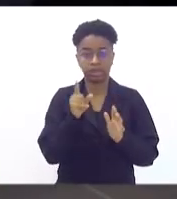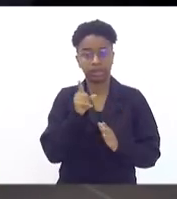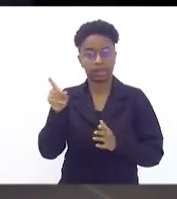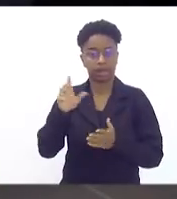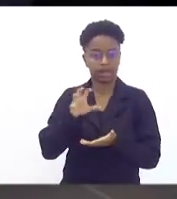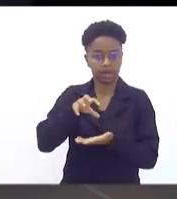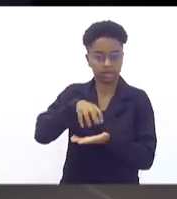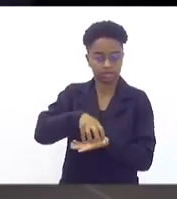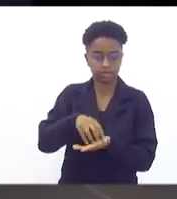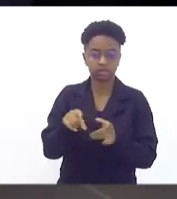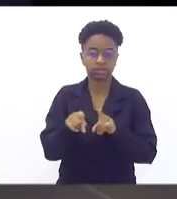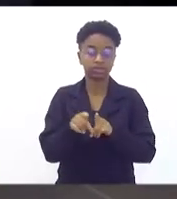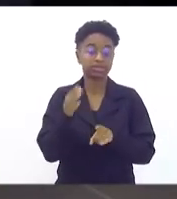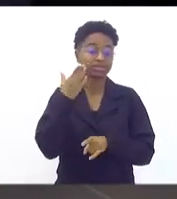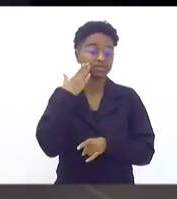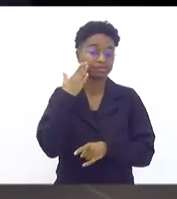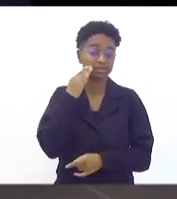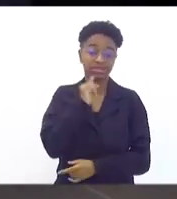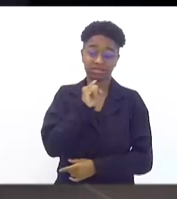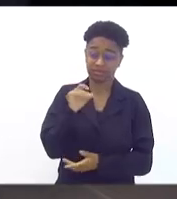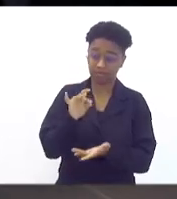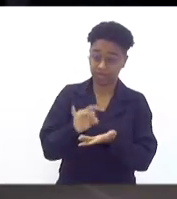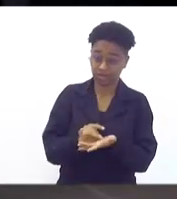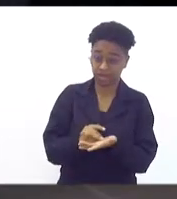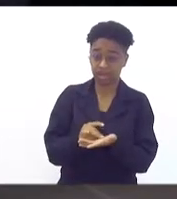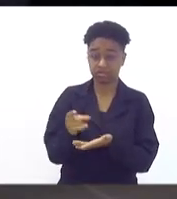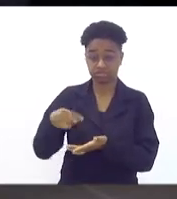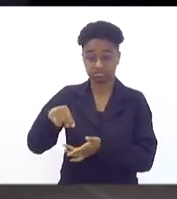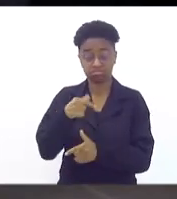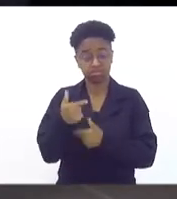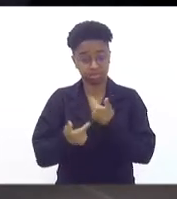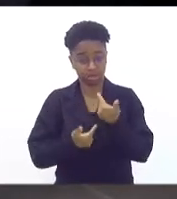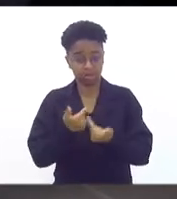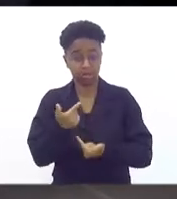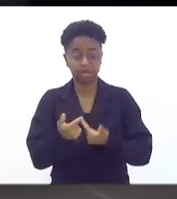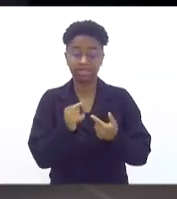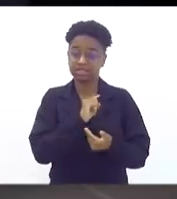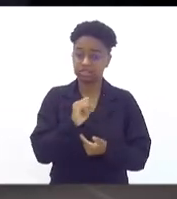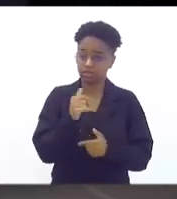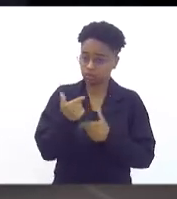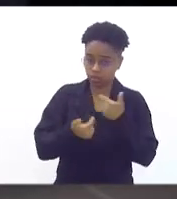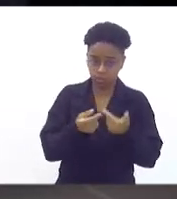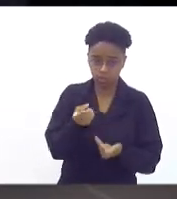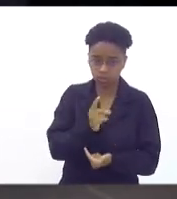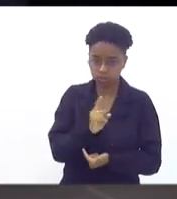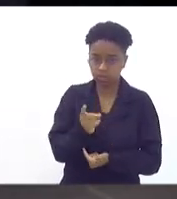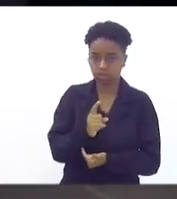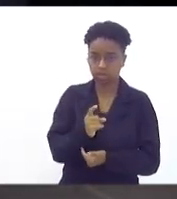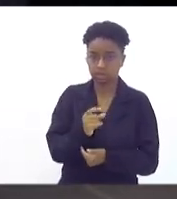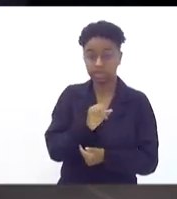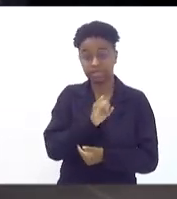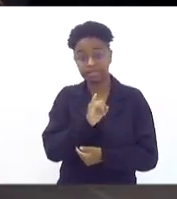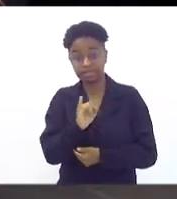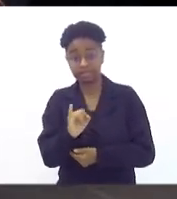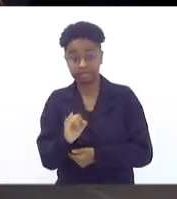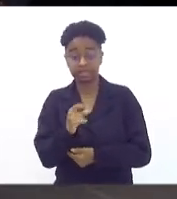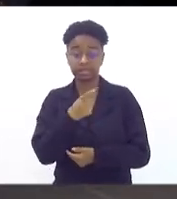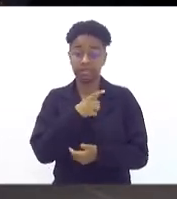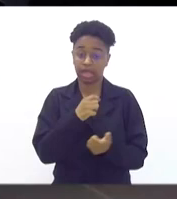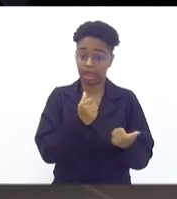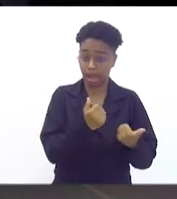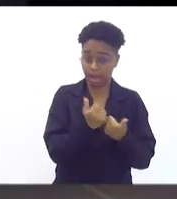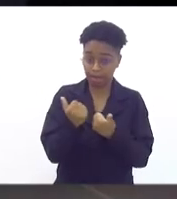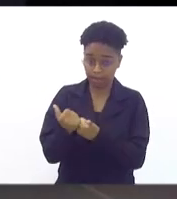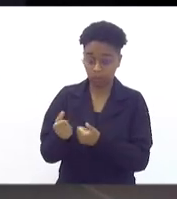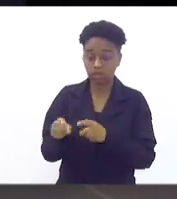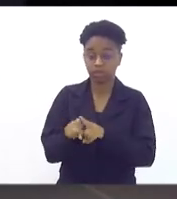saber se eles realmente estão desempenhando a função deles e quem não está desempenhando a função se tá tendo todo a